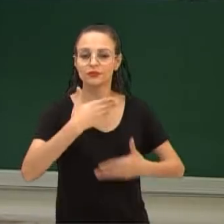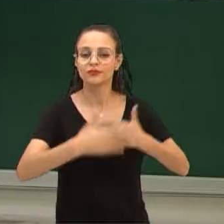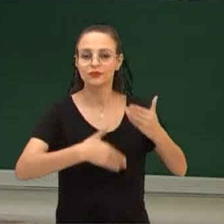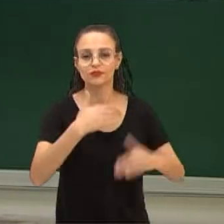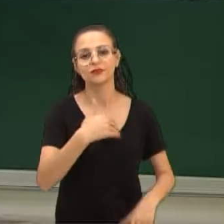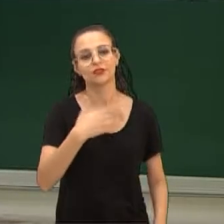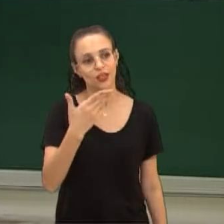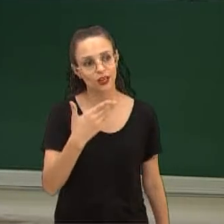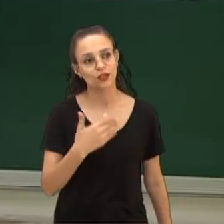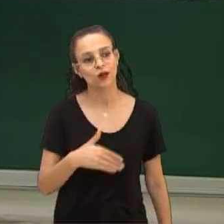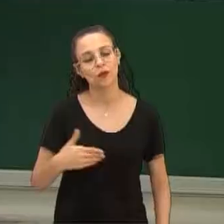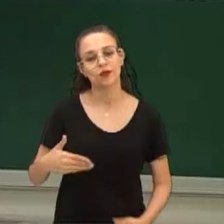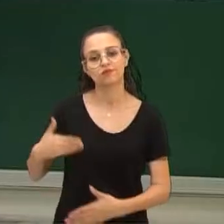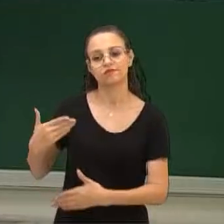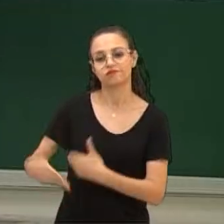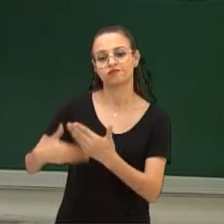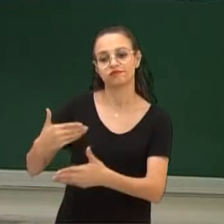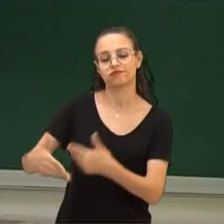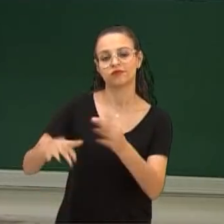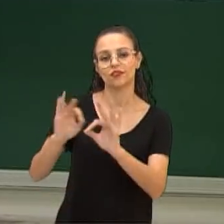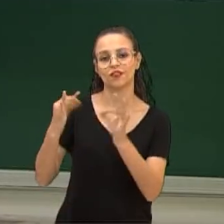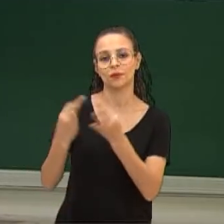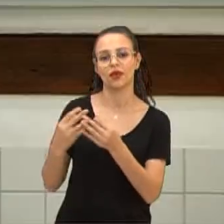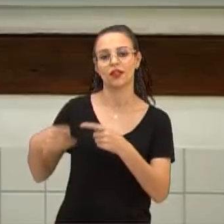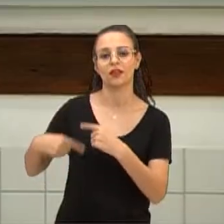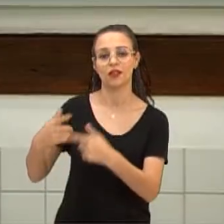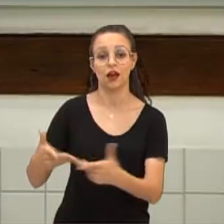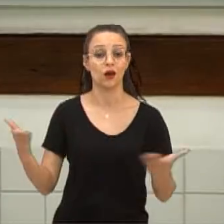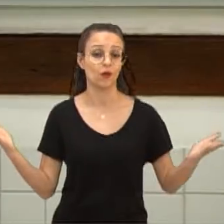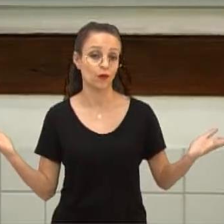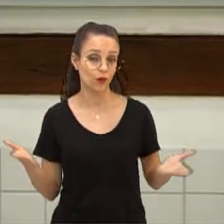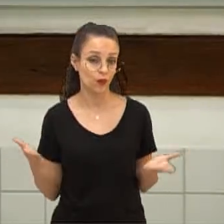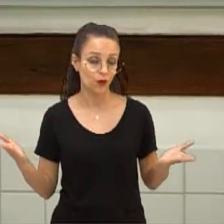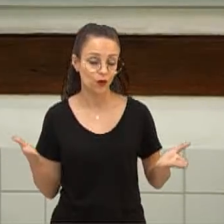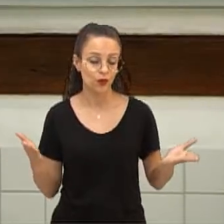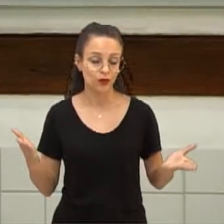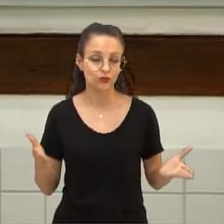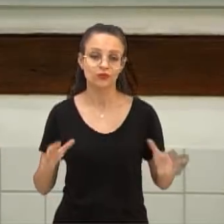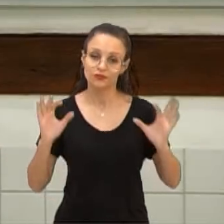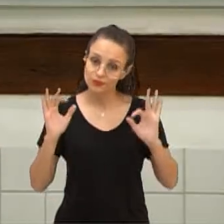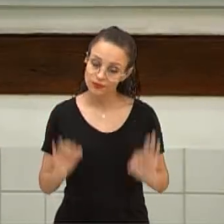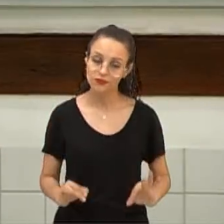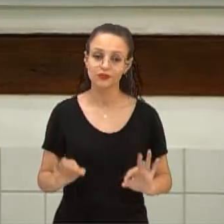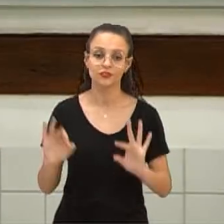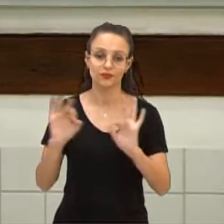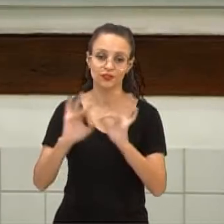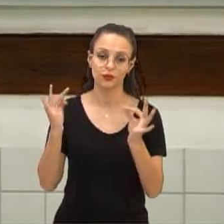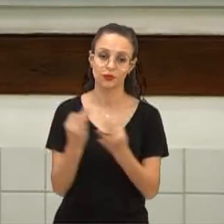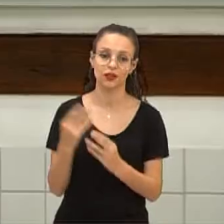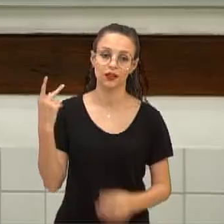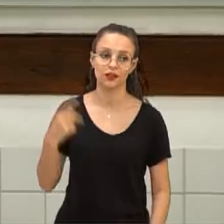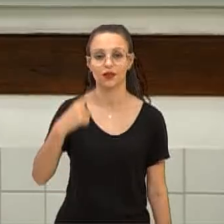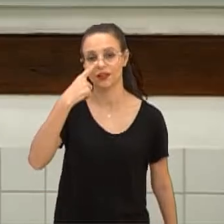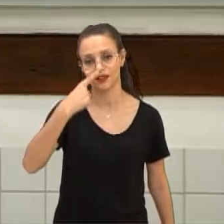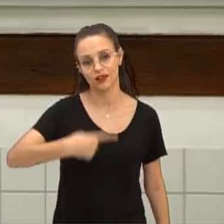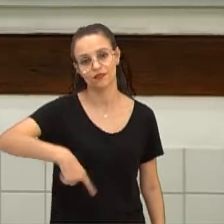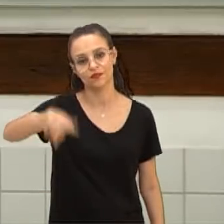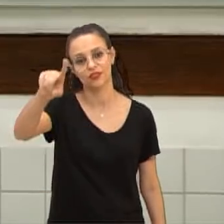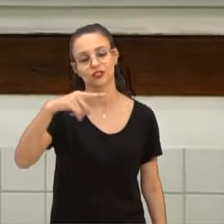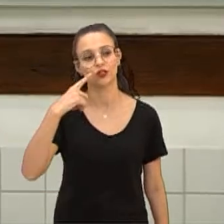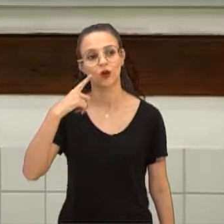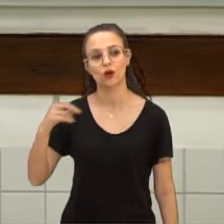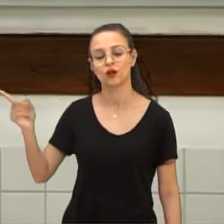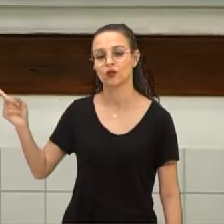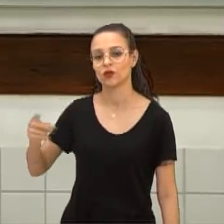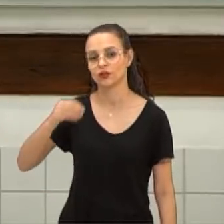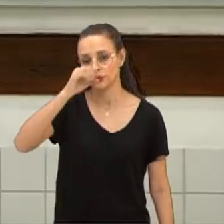ele foi passando isso para os seus descendentes. Hoje, o descendente atual dele, o elefante, ele tem, olha ali, ó, a tromba já